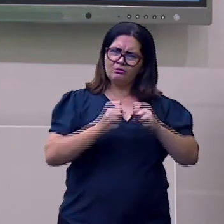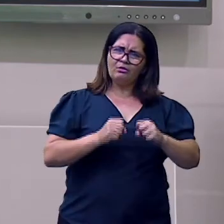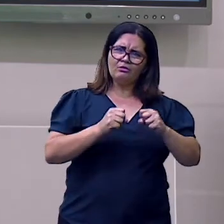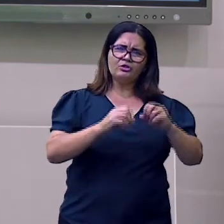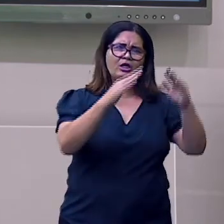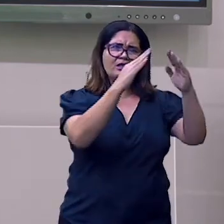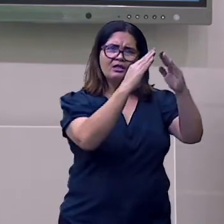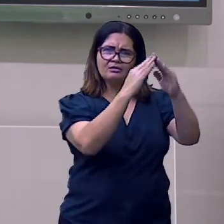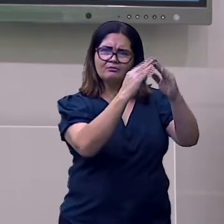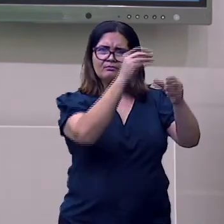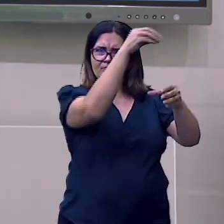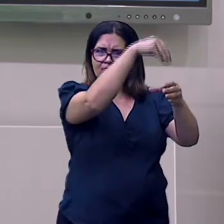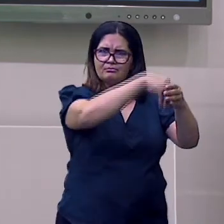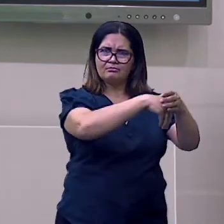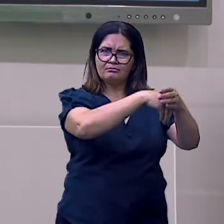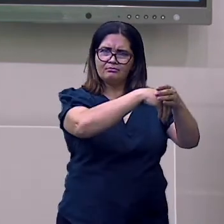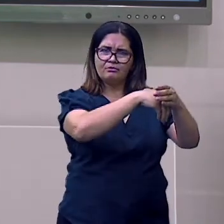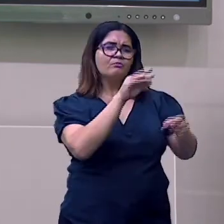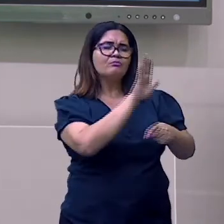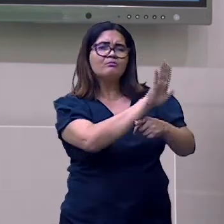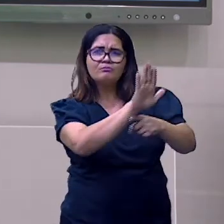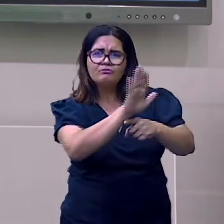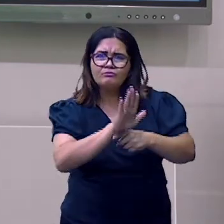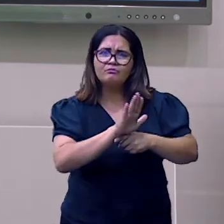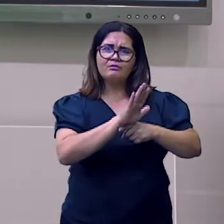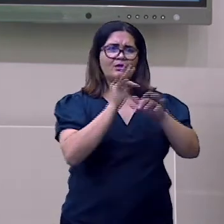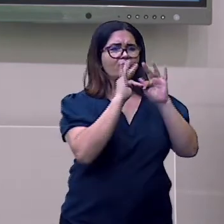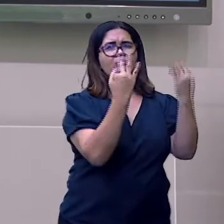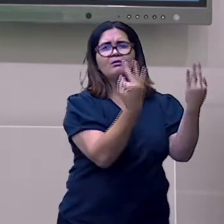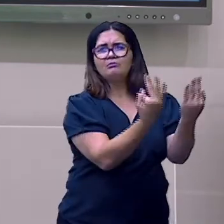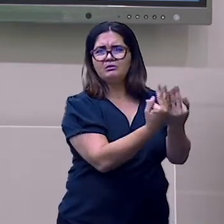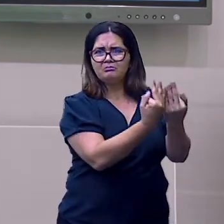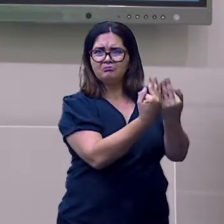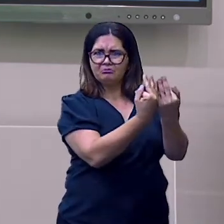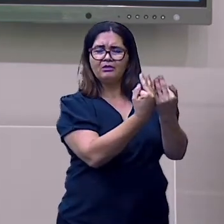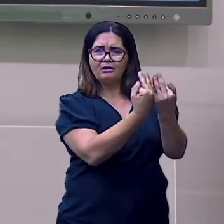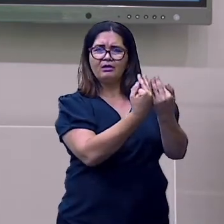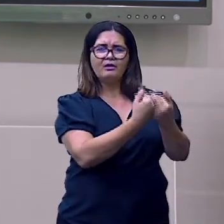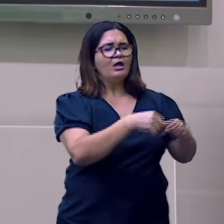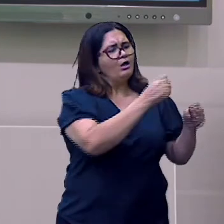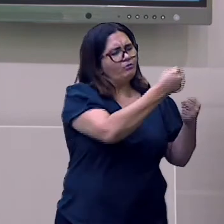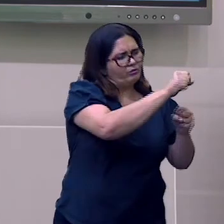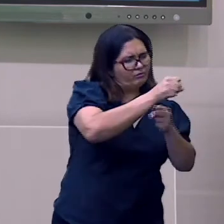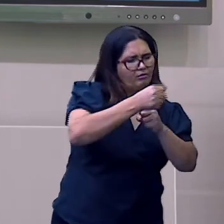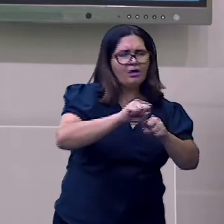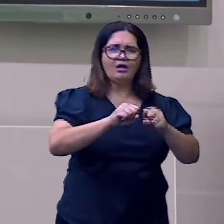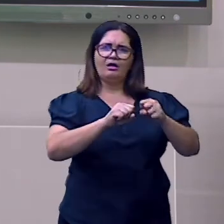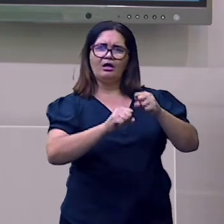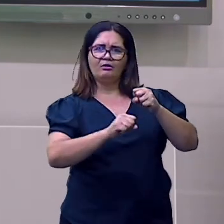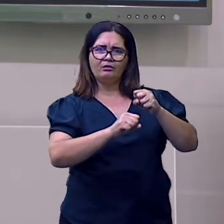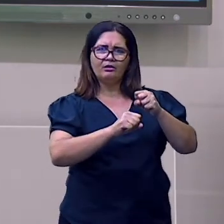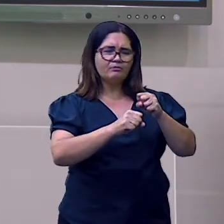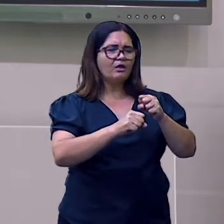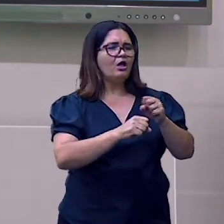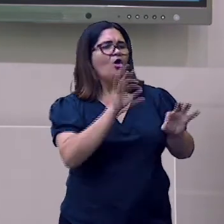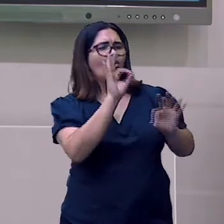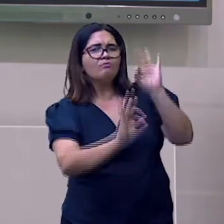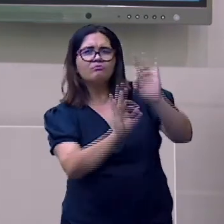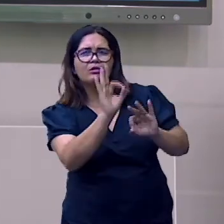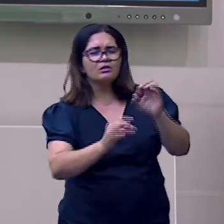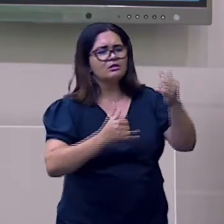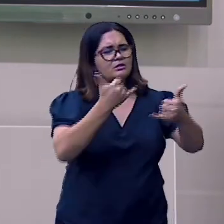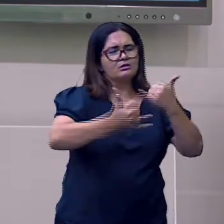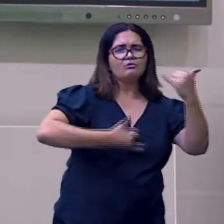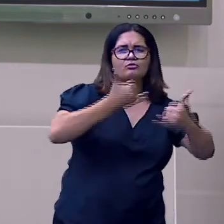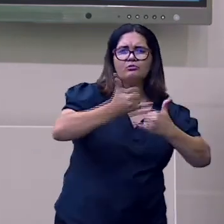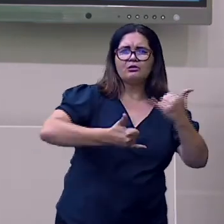não seja um trabalho forçado? Sim. Ela pode arrumar os brinquedos, ela pode auxiliar em outra